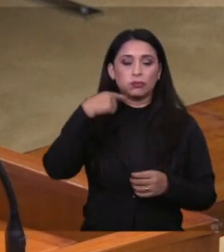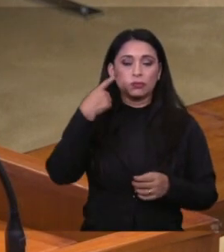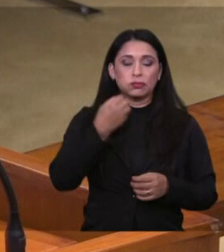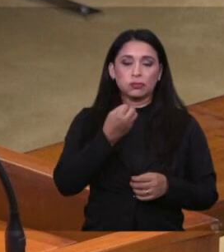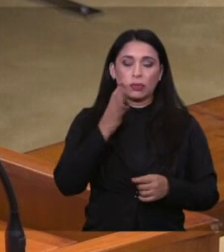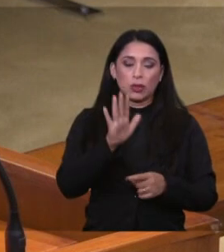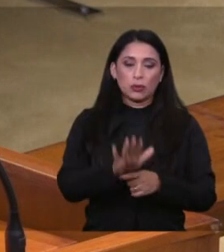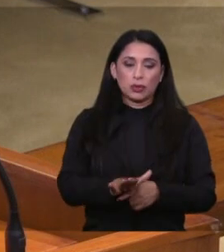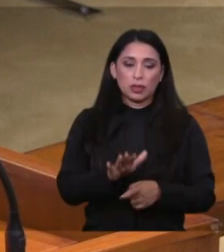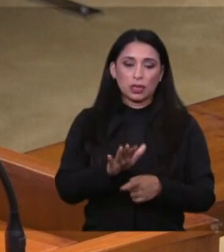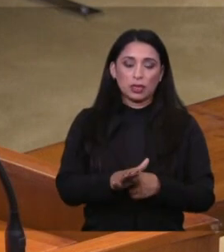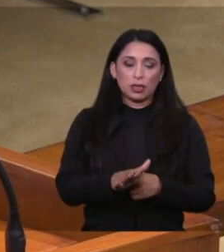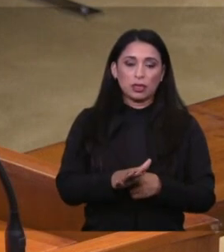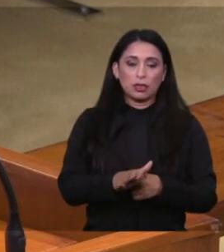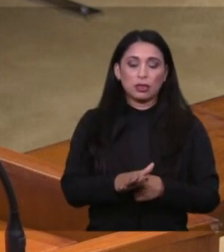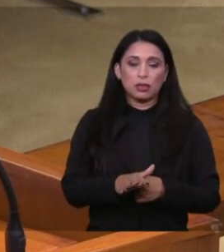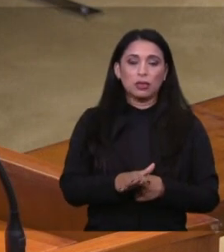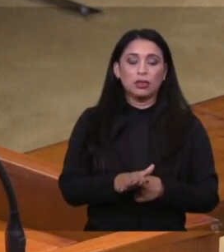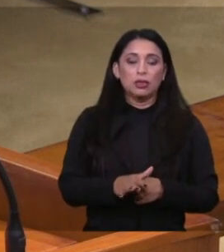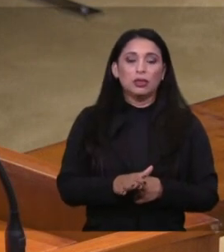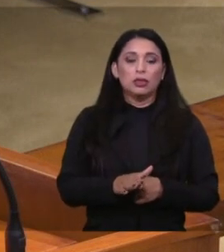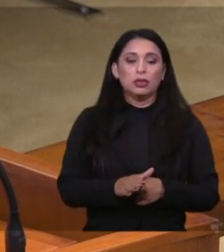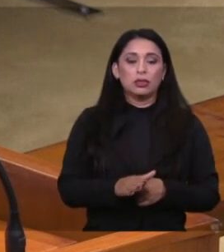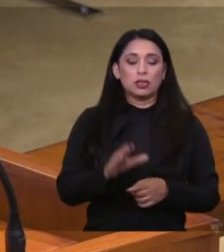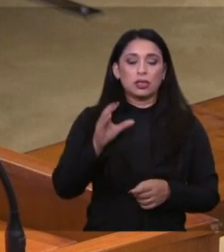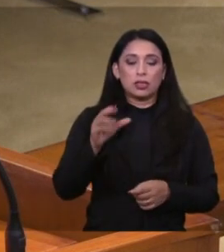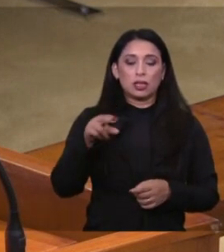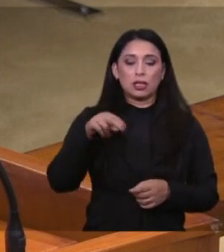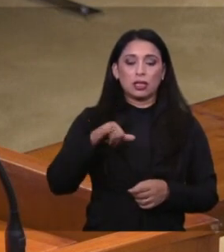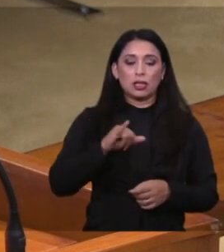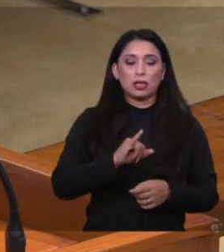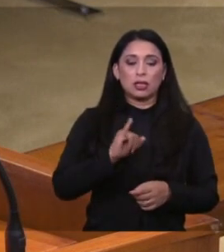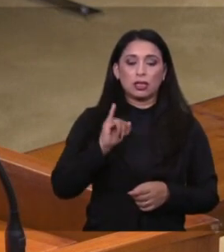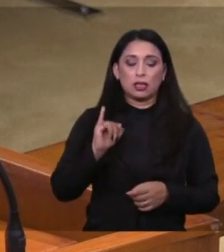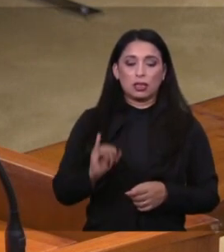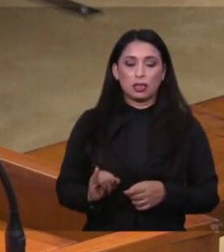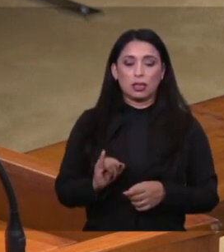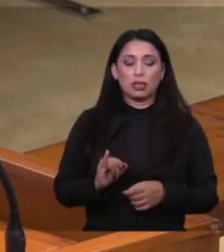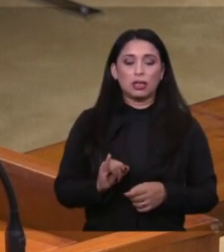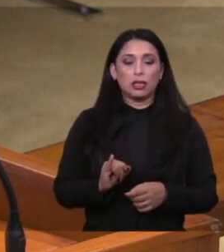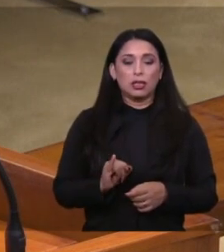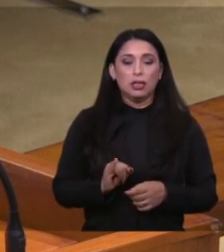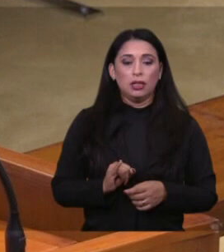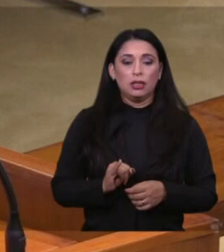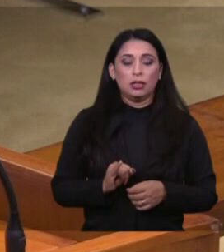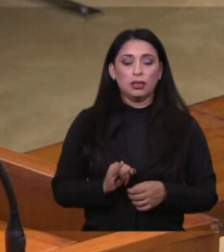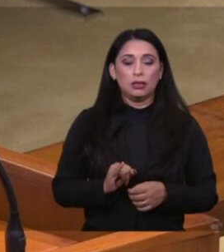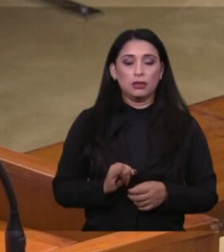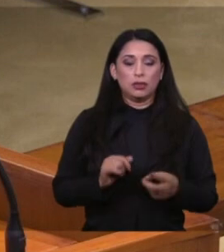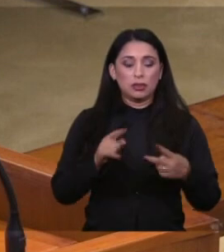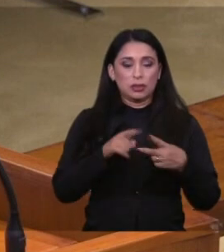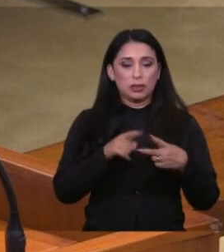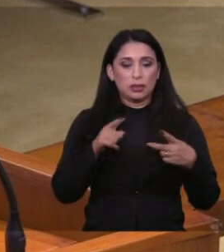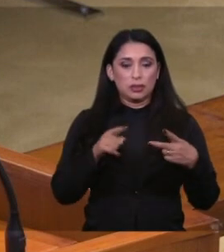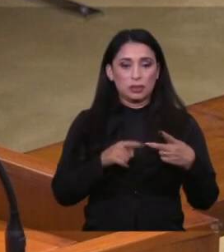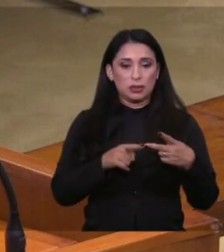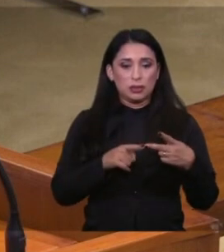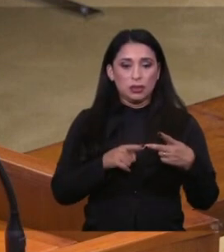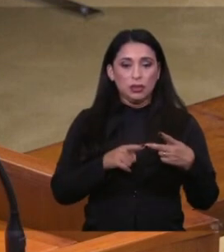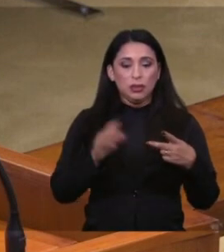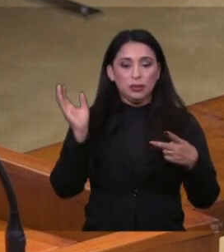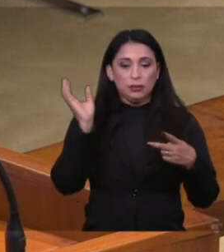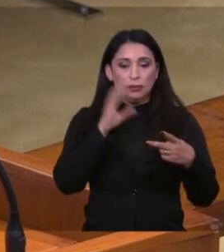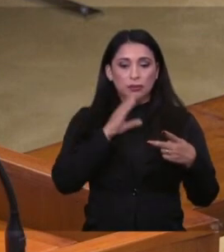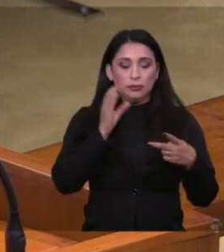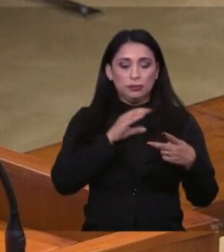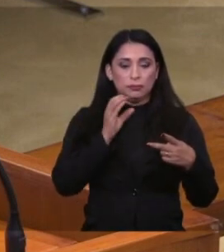uma boa tarde. A Confederação Nacional da Indústria sobre a tribuna hoje, excelências, para trazer dois pontos, e